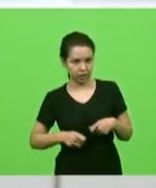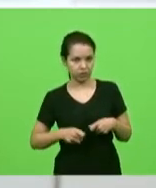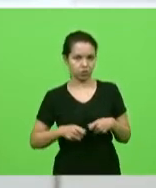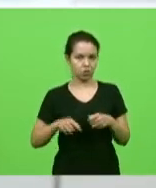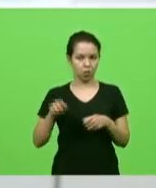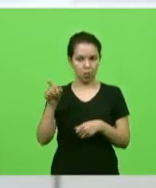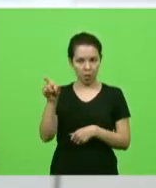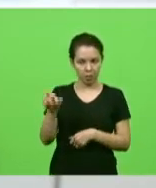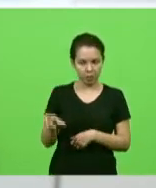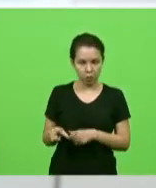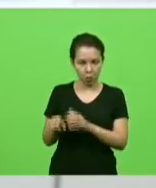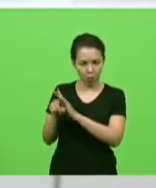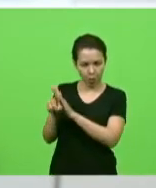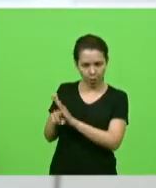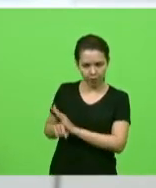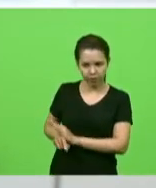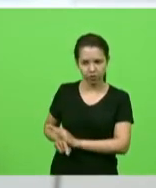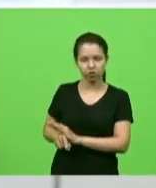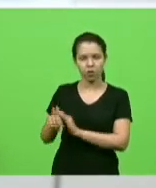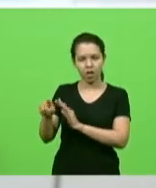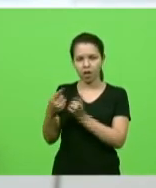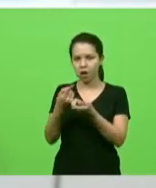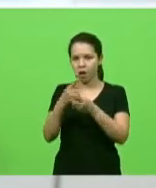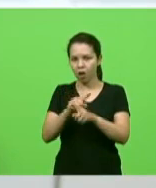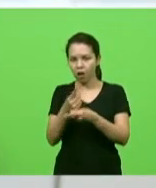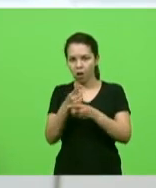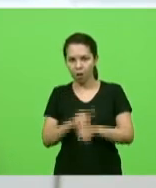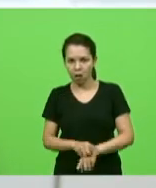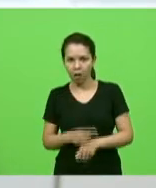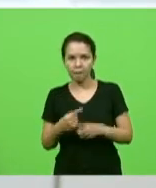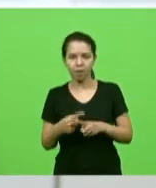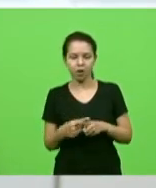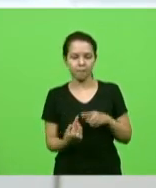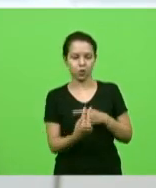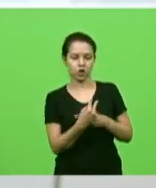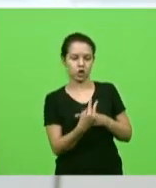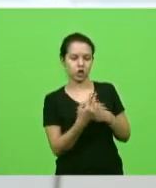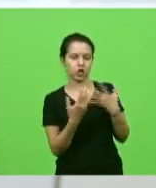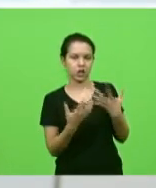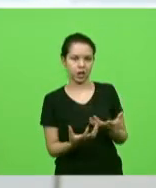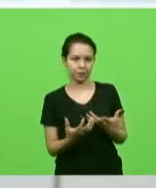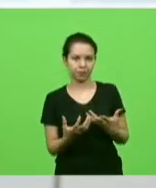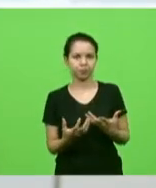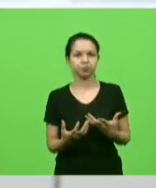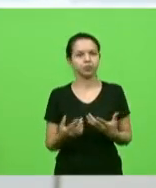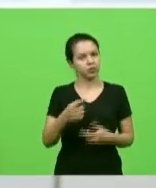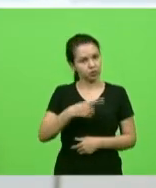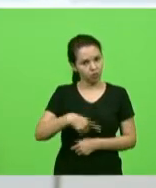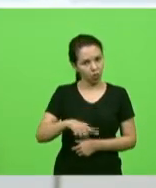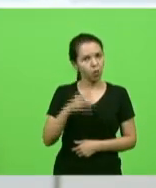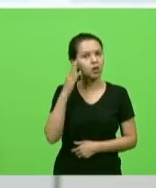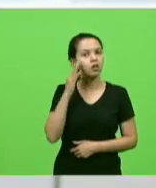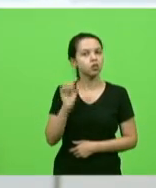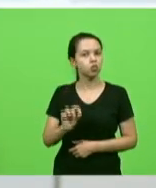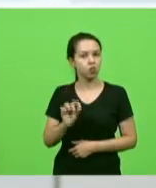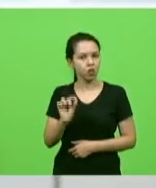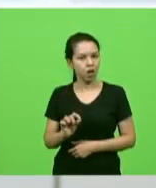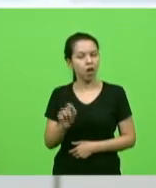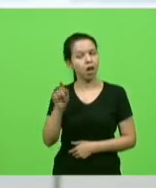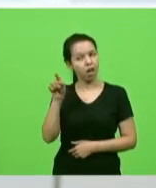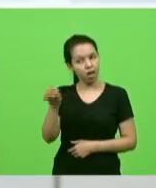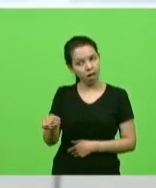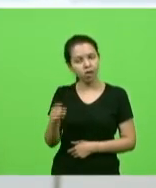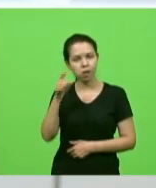investigado distorcendo a narrativa dos fatos para não se incriminar tem-se Por justificável que ao realizar tal